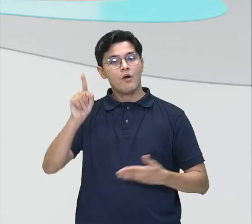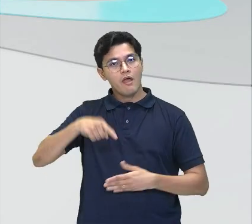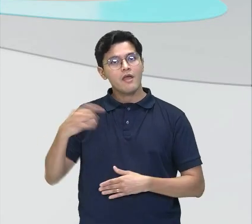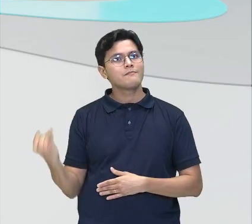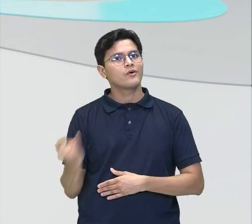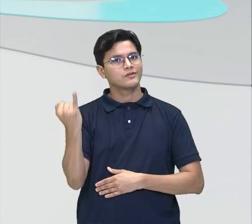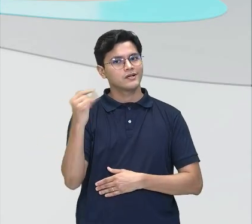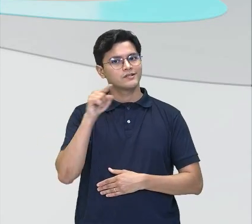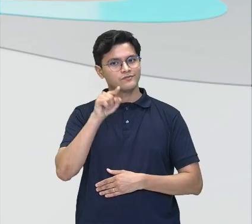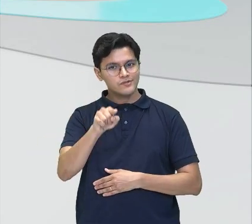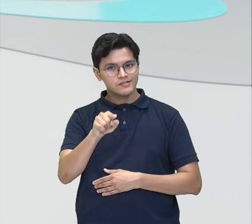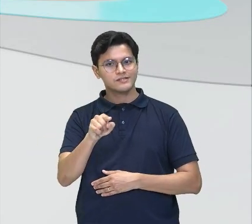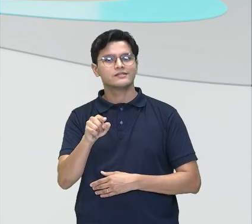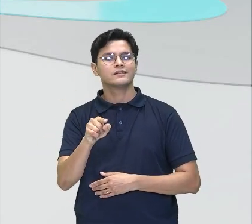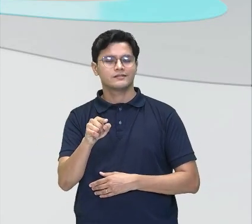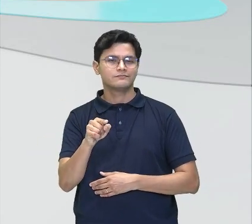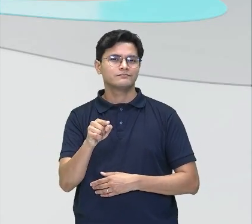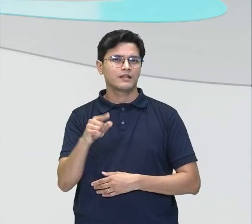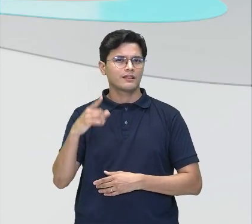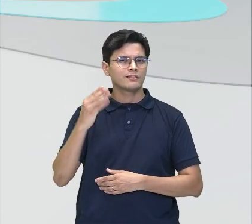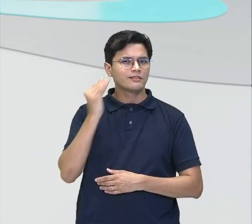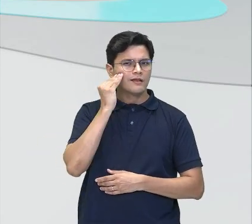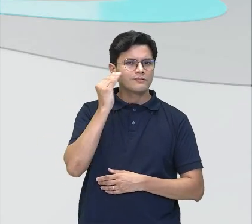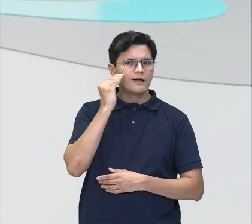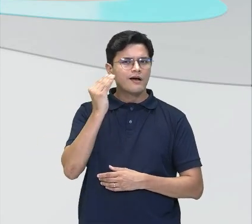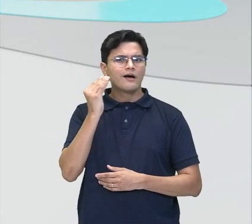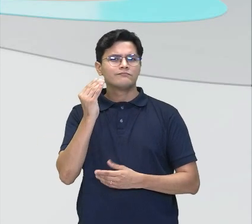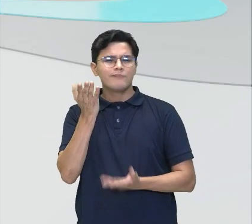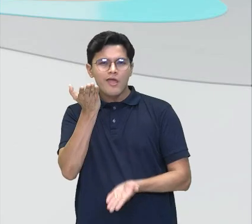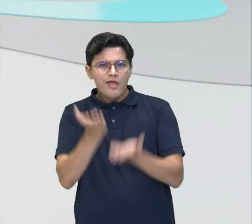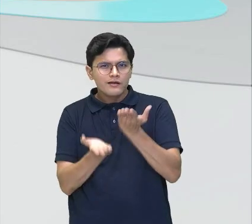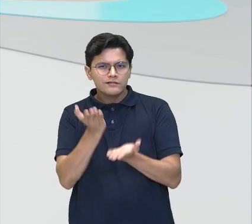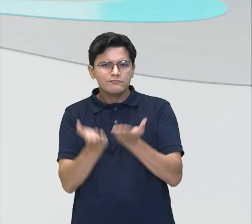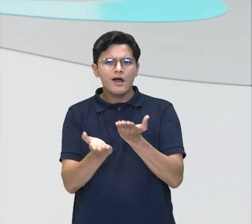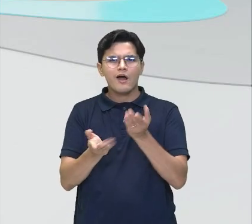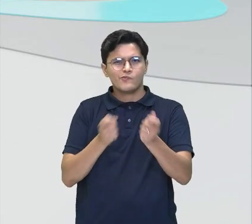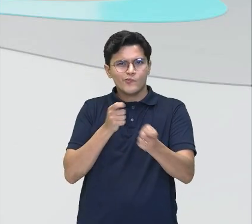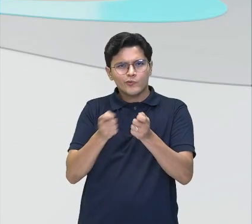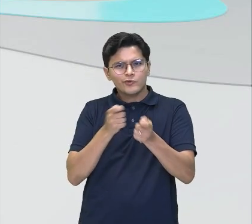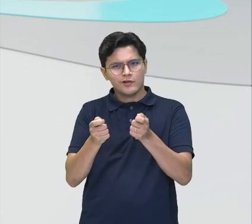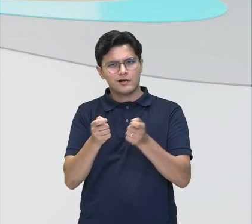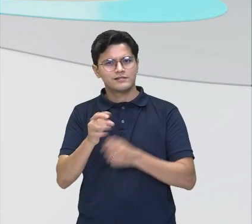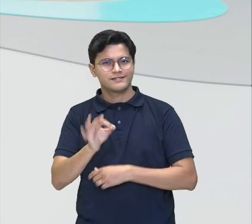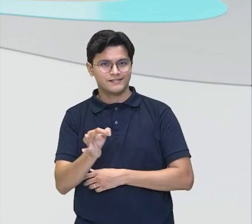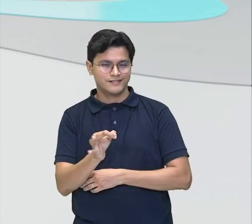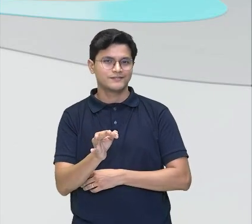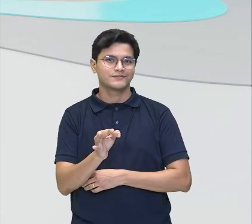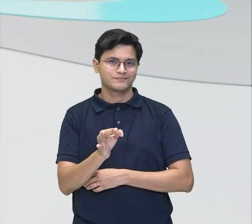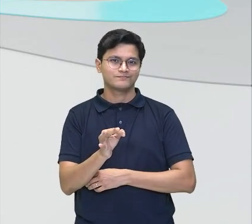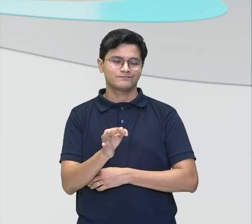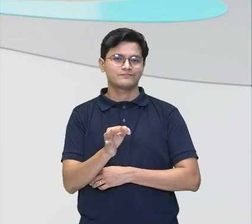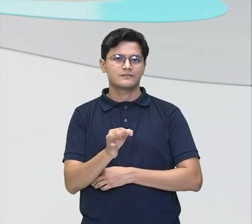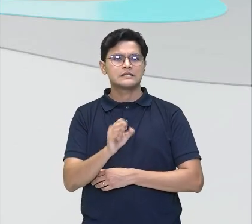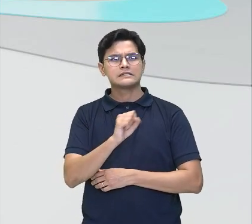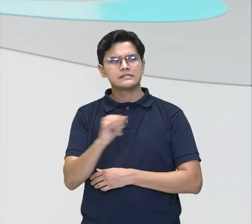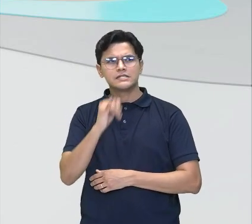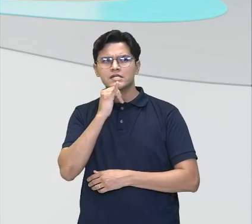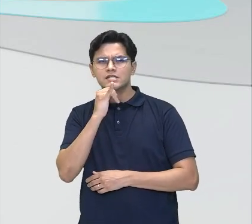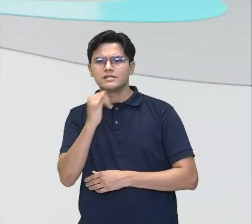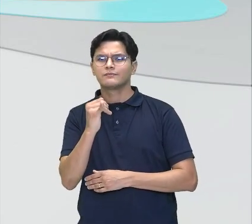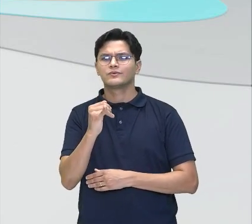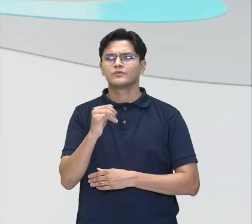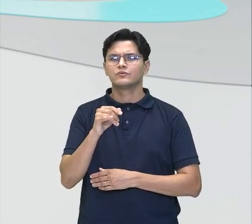faixa. Professor, pelo amor de Deus, eu saí um pouquinho, eu estou acima do peso. Calma, calma. Às vezes o IMC vai